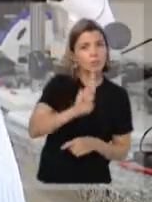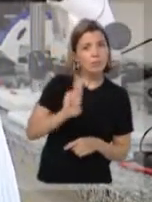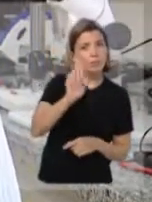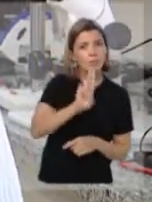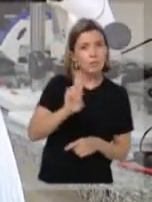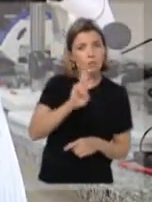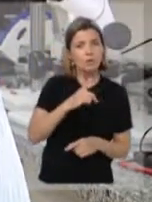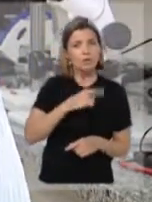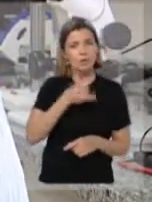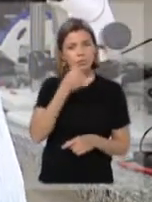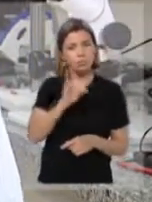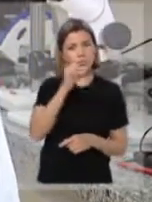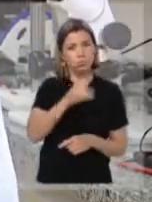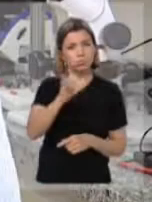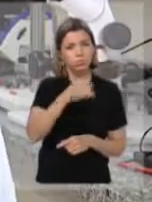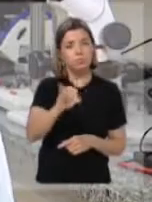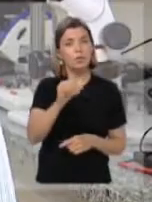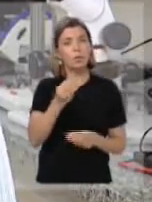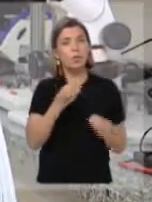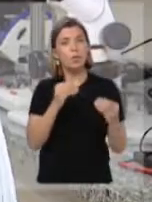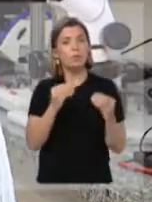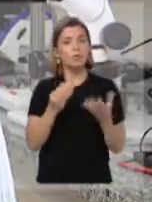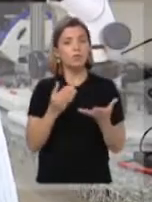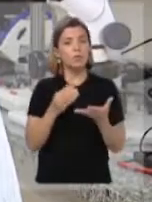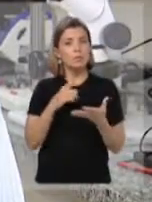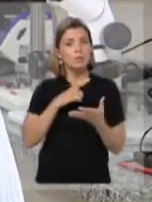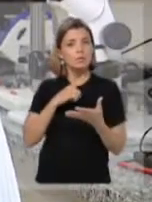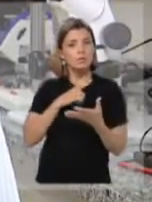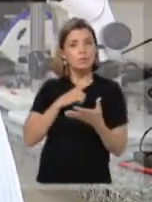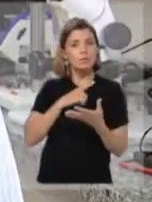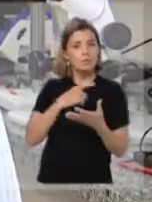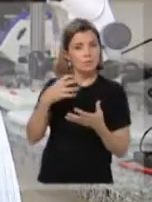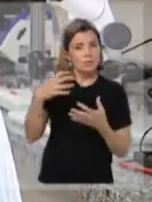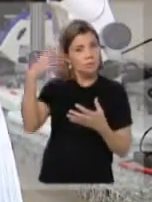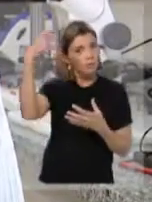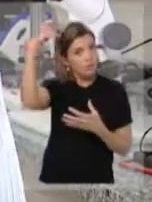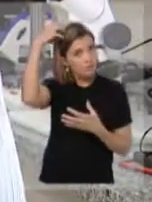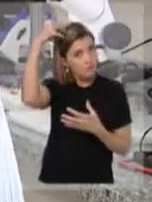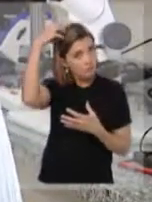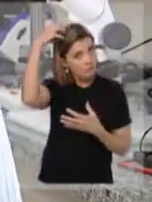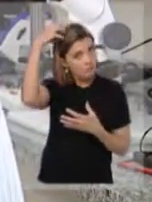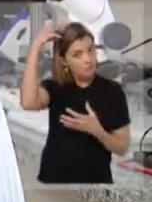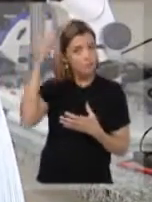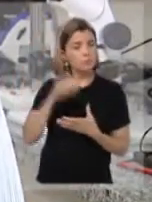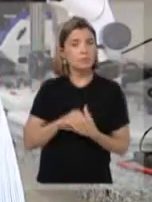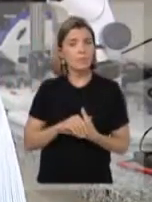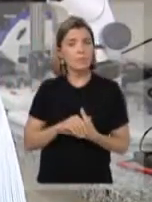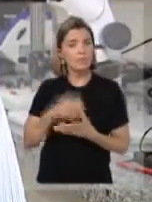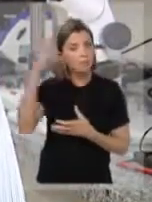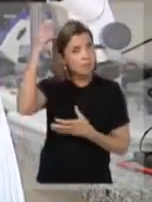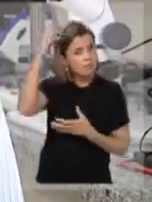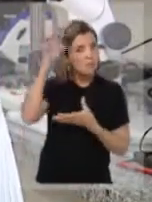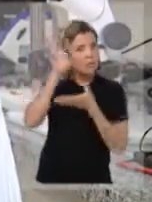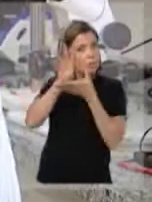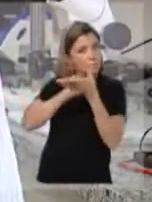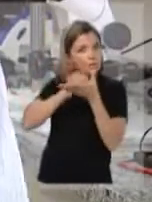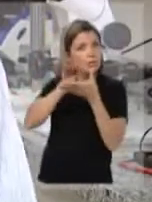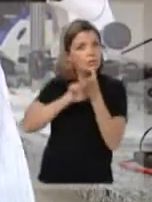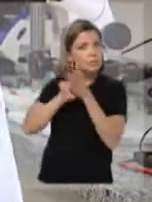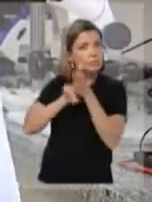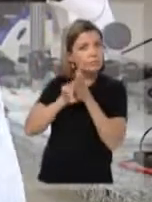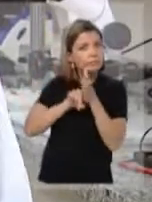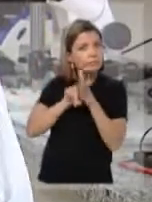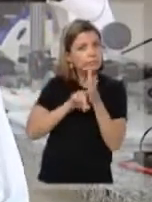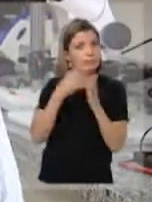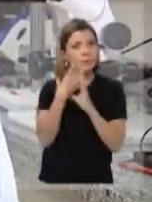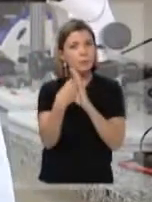a partir do uso de sinais elétricos é registrado no escalpo. O registro